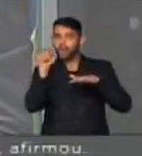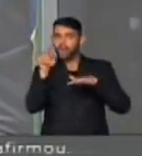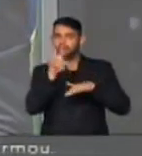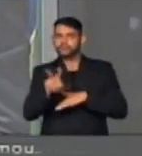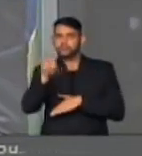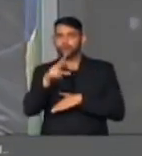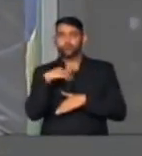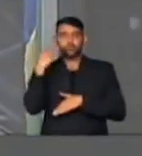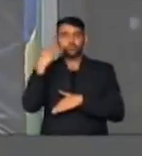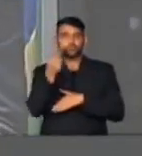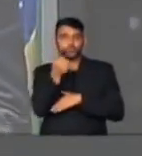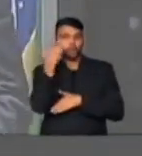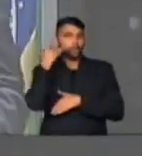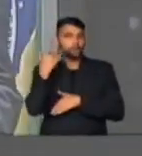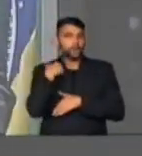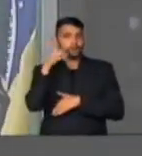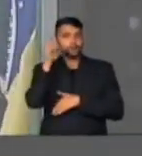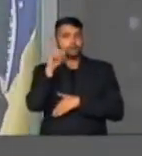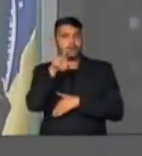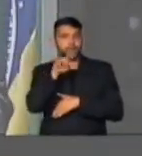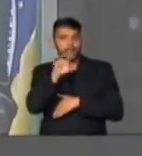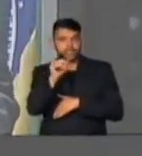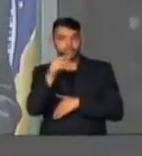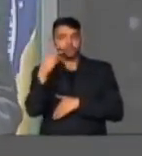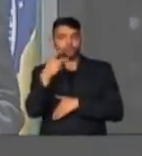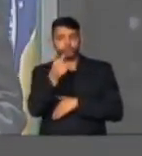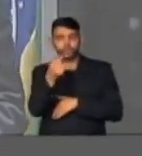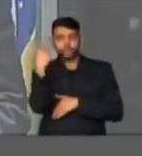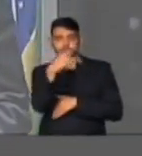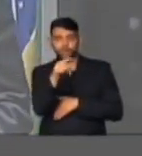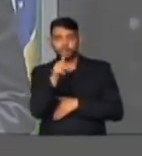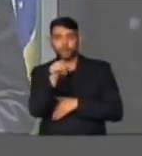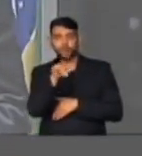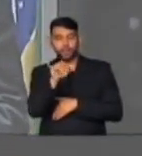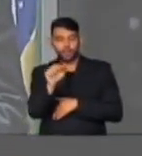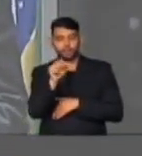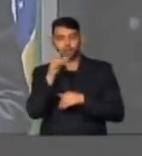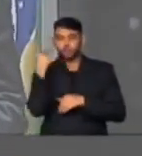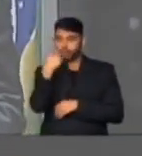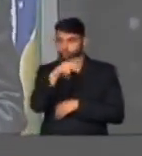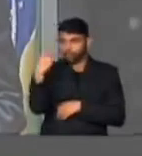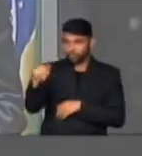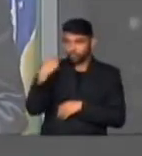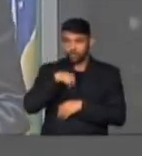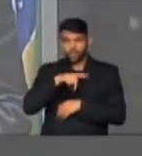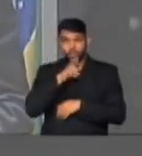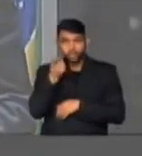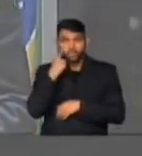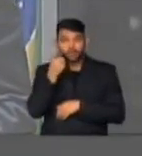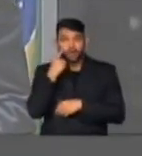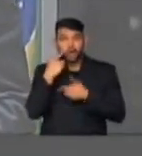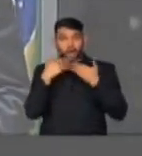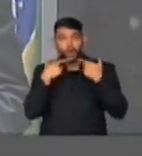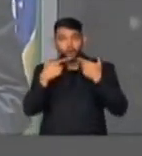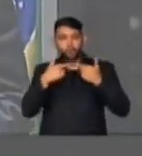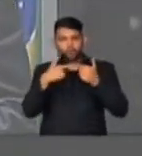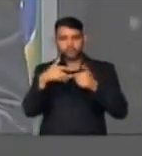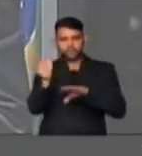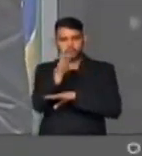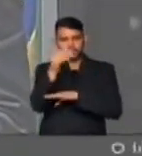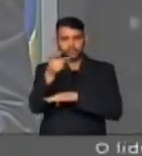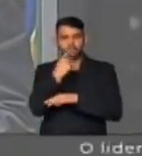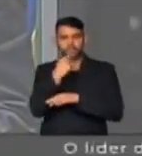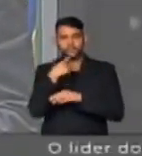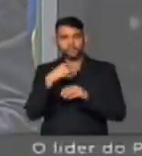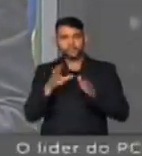do BNDES, com dinheiro teu, meu irmão da grande Porto Alegre, tu que vê as bandeiras vermelhas do PT como se fosse o dono